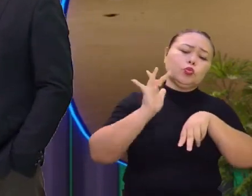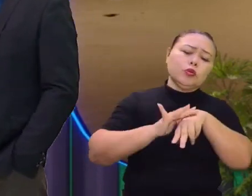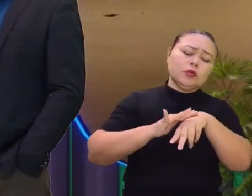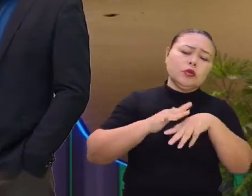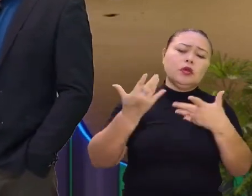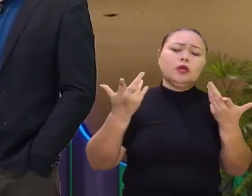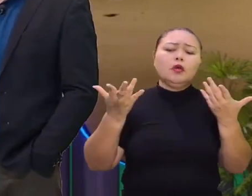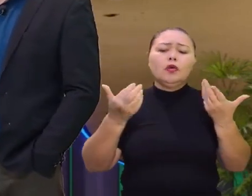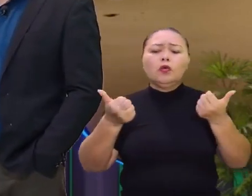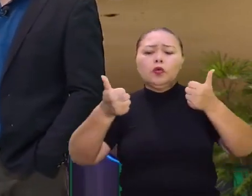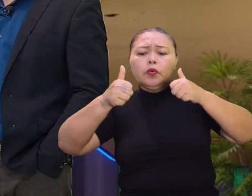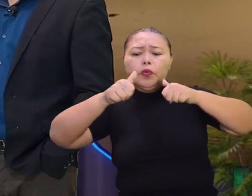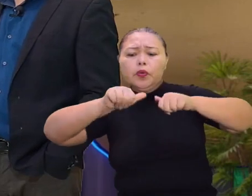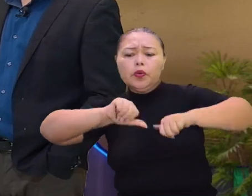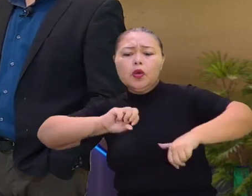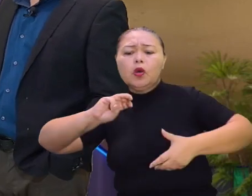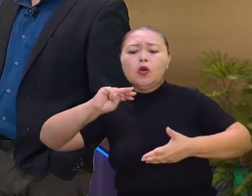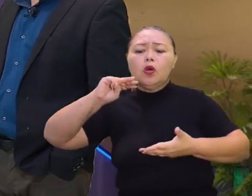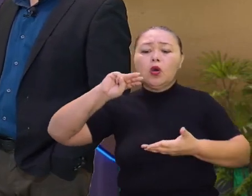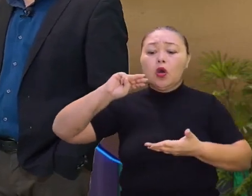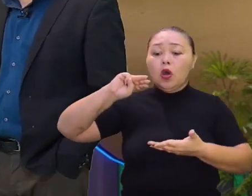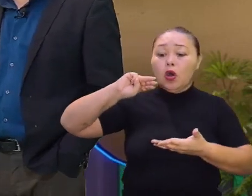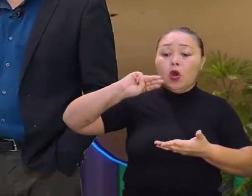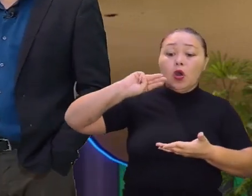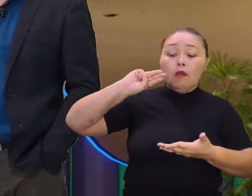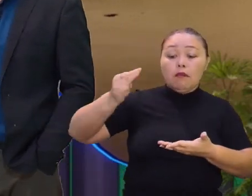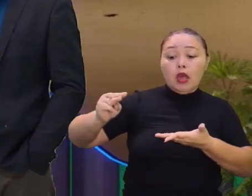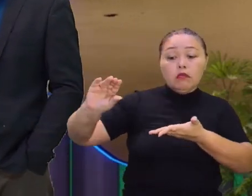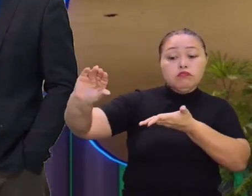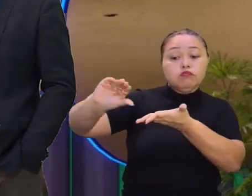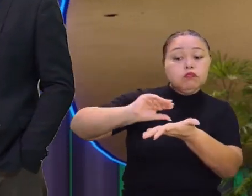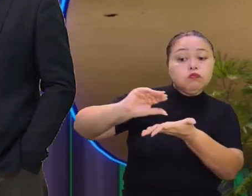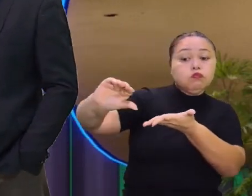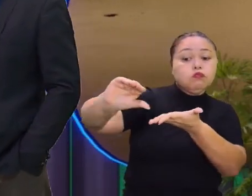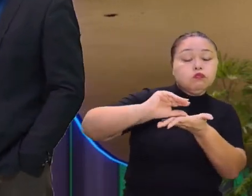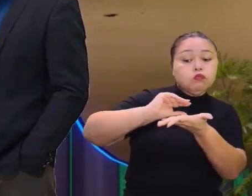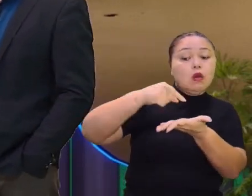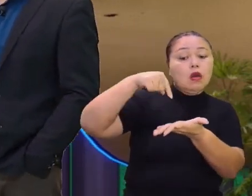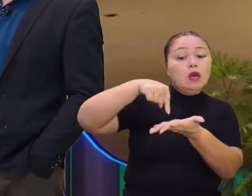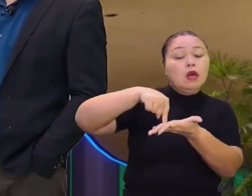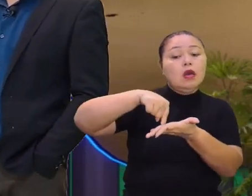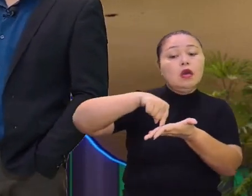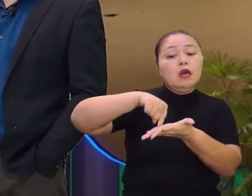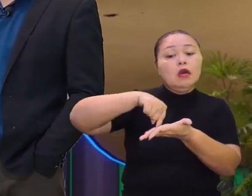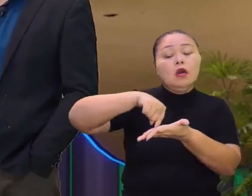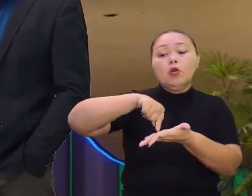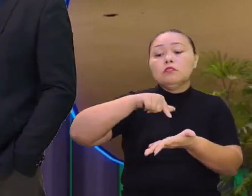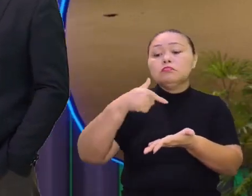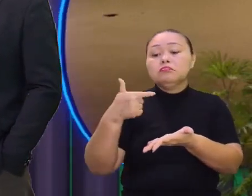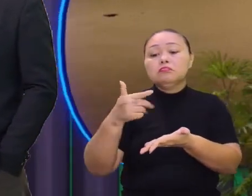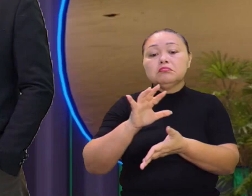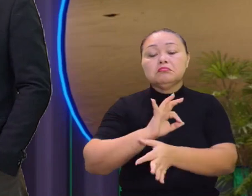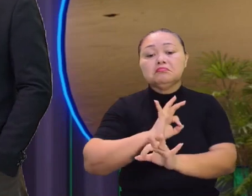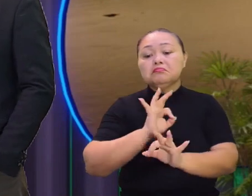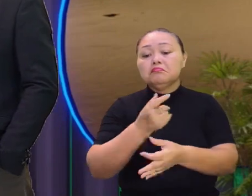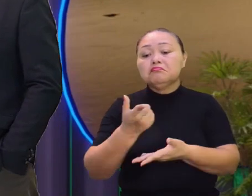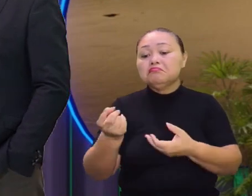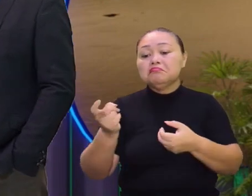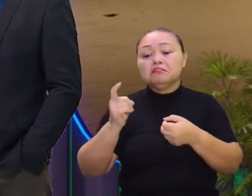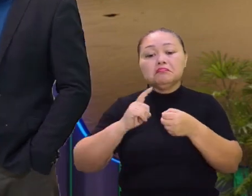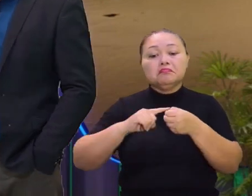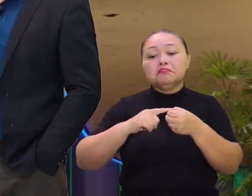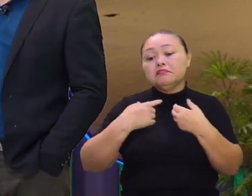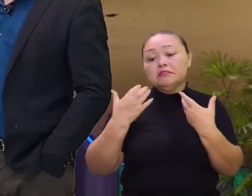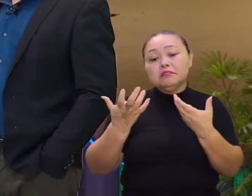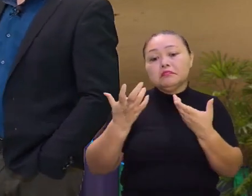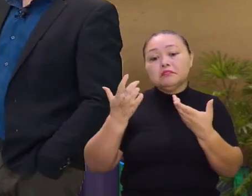fracassos, milhões de libras esterlinas investidas e que não deu tanto retorno